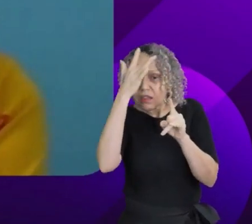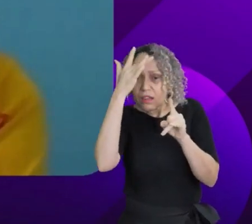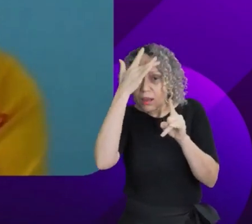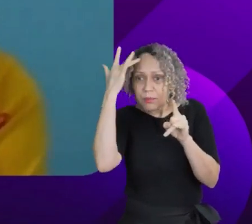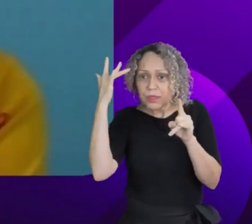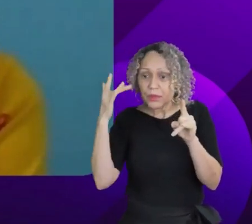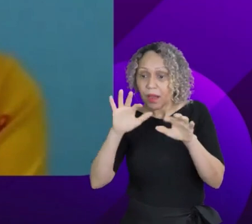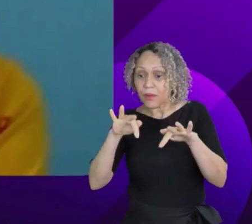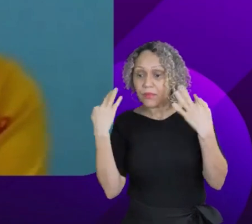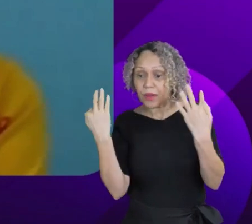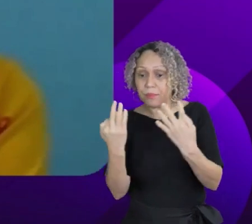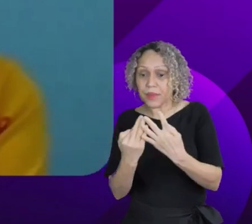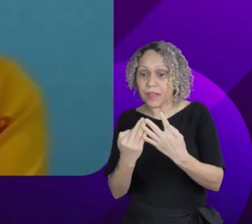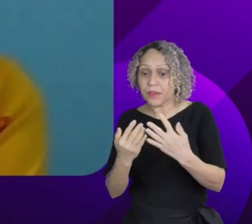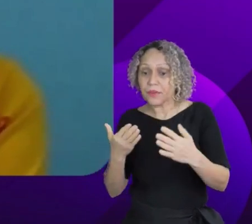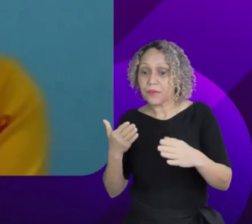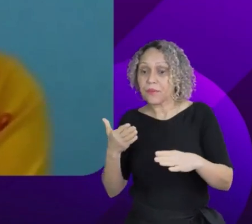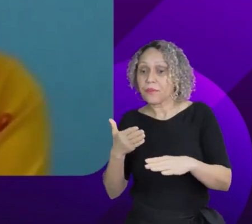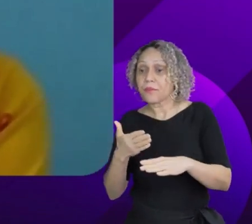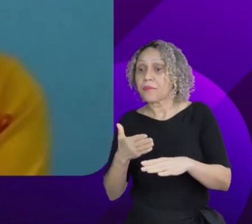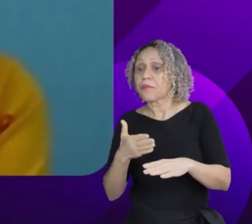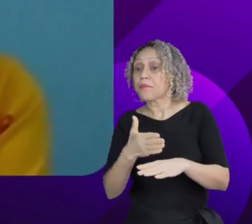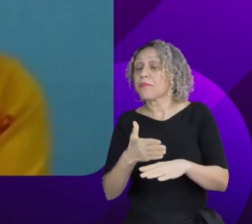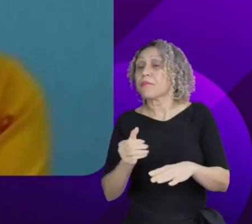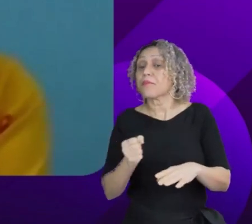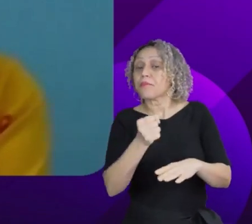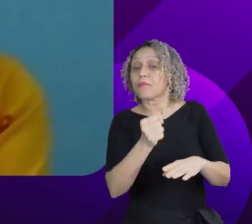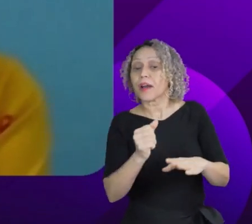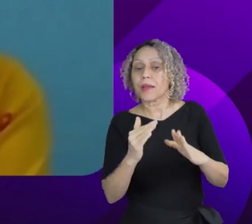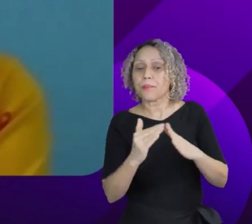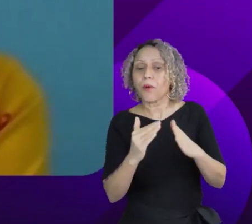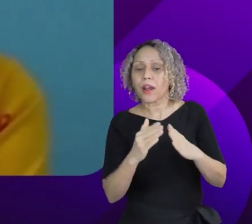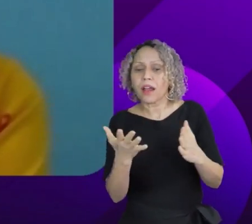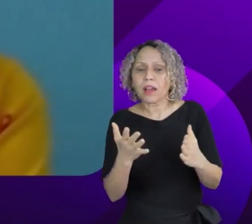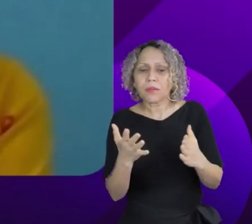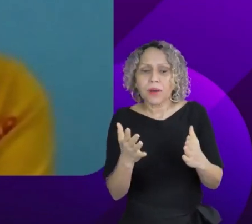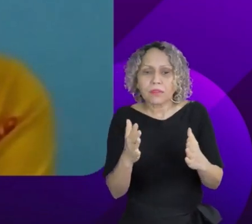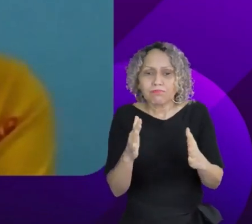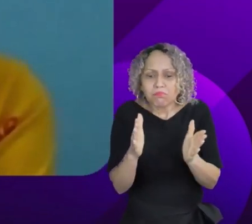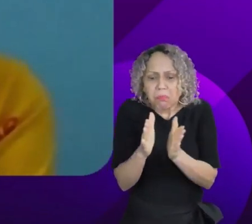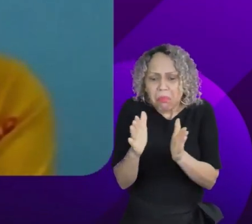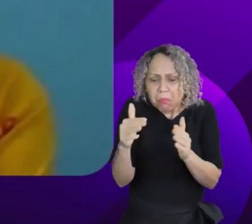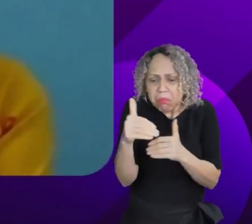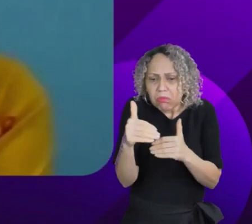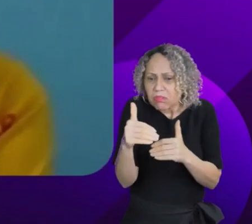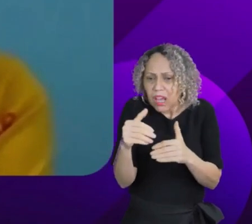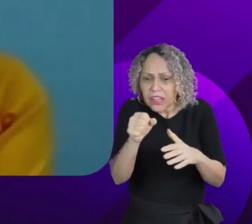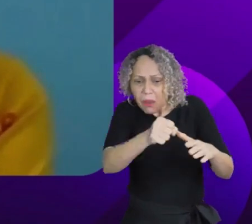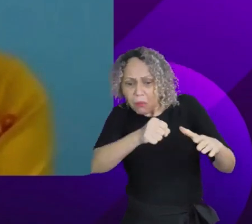cabe a cama, então a gente precisa estar atenta a isso. Então, acho que é